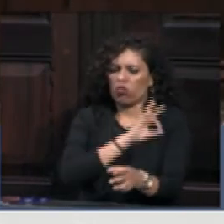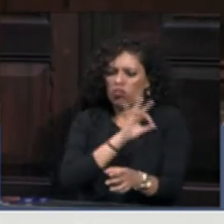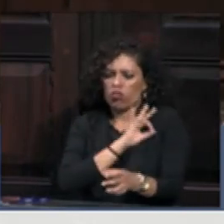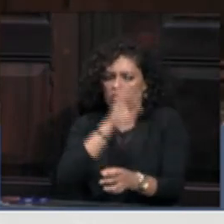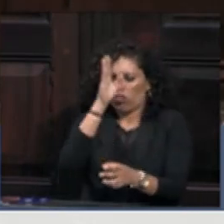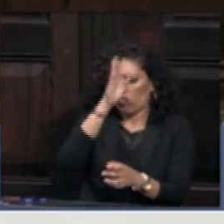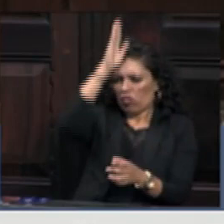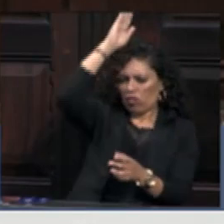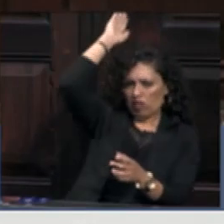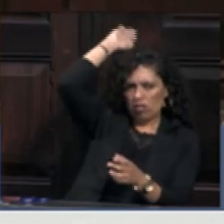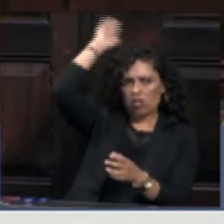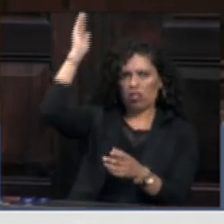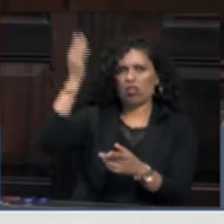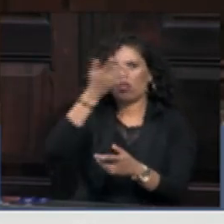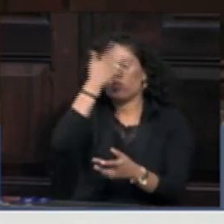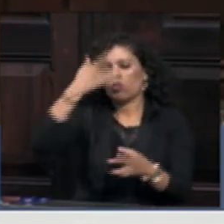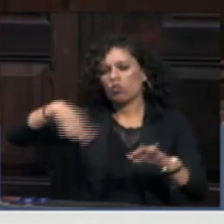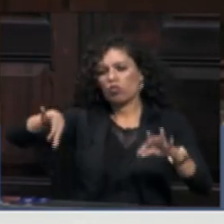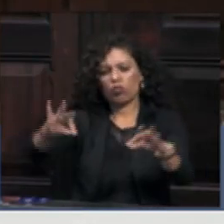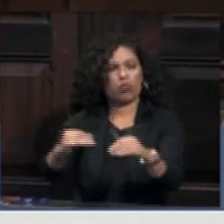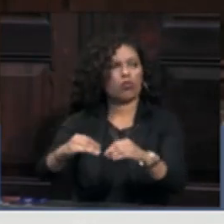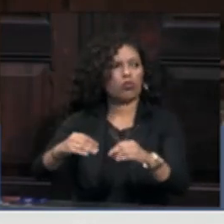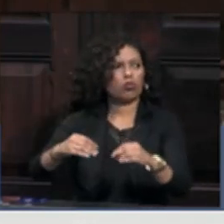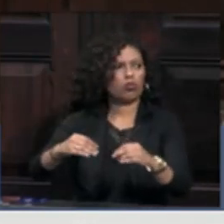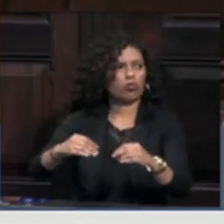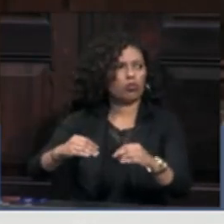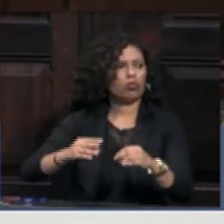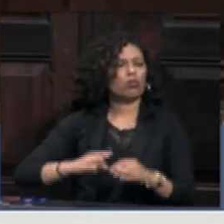militares. Já há esse acordo.